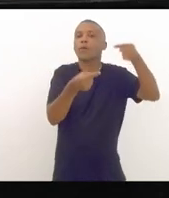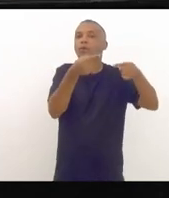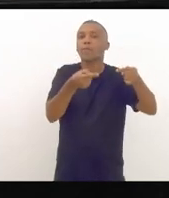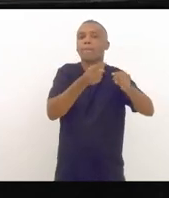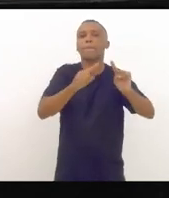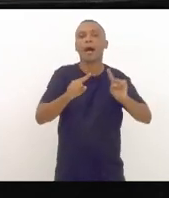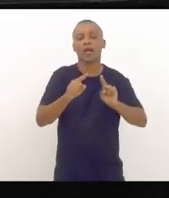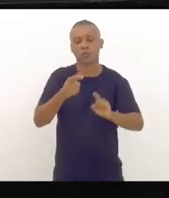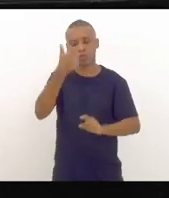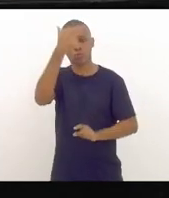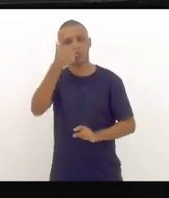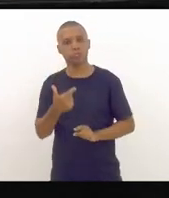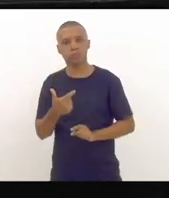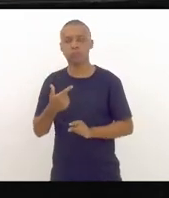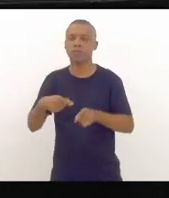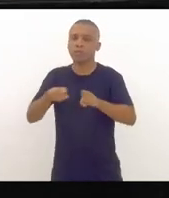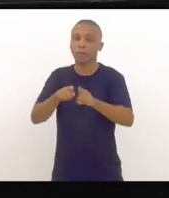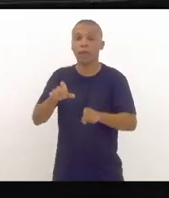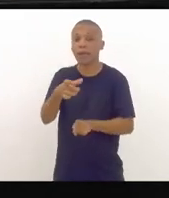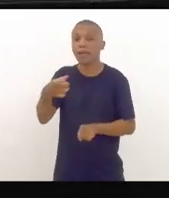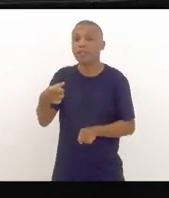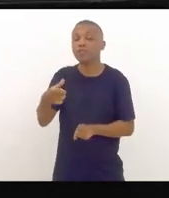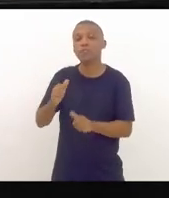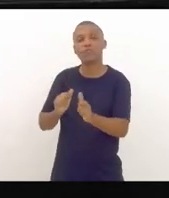como ex-jogador de futebol que fui.